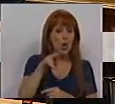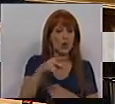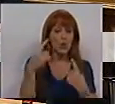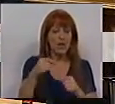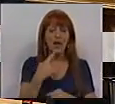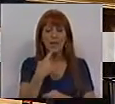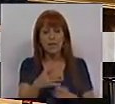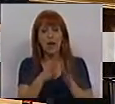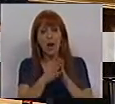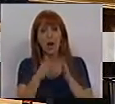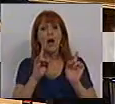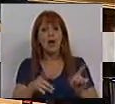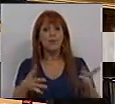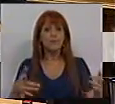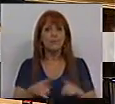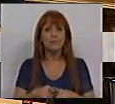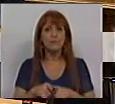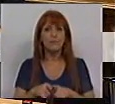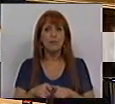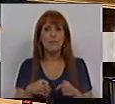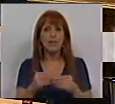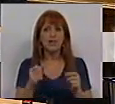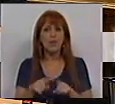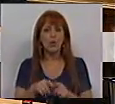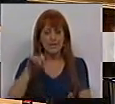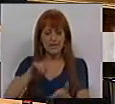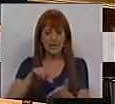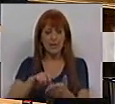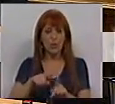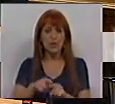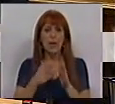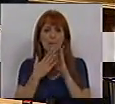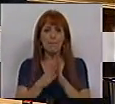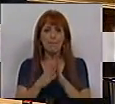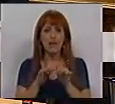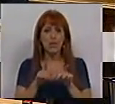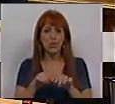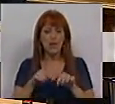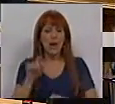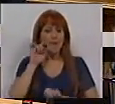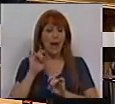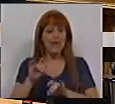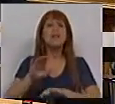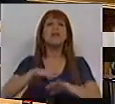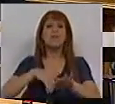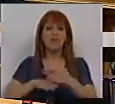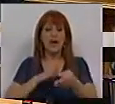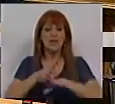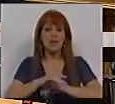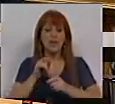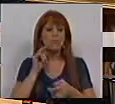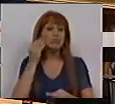têm apelado, ser uma matéria central e apela para que esta prevenção se faça através